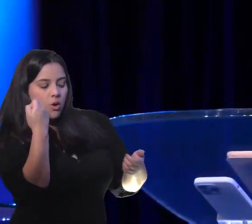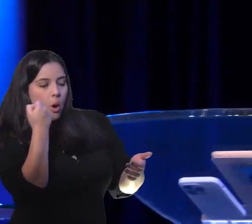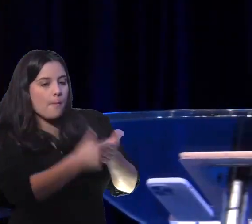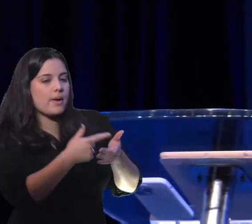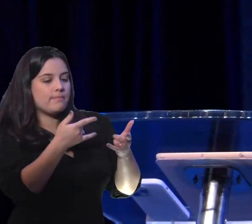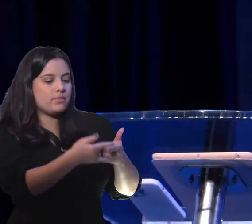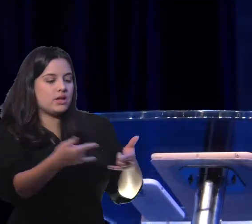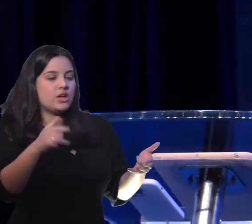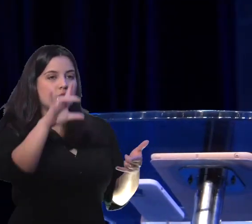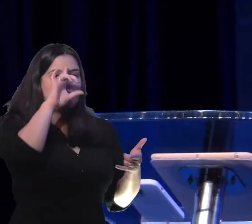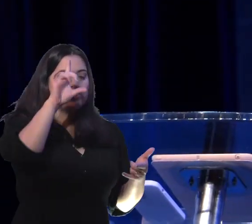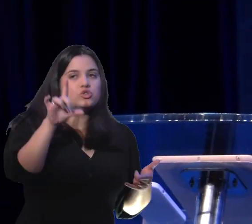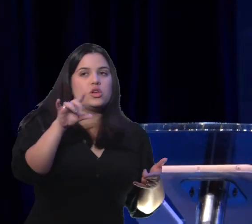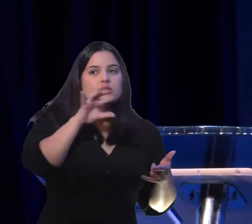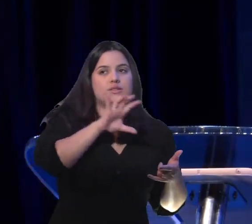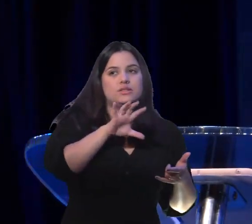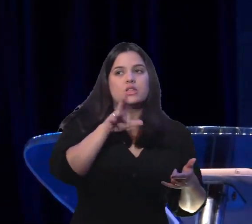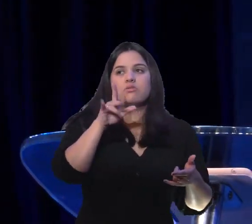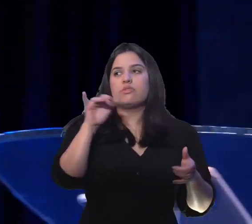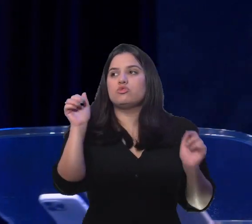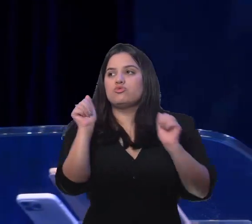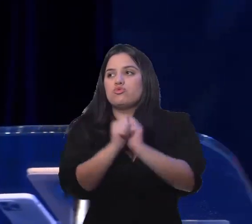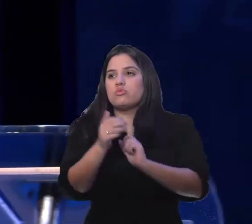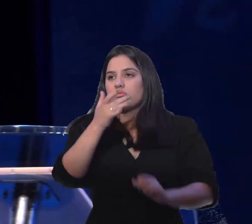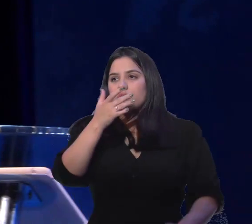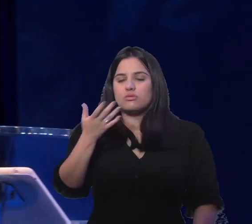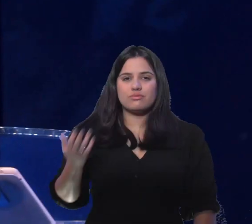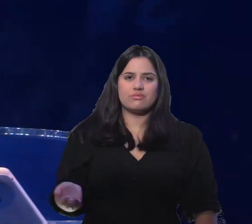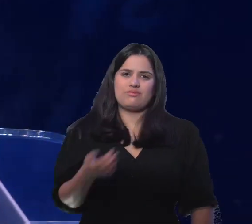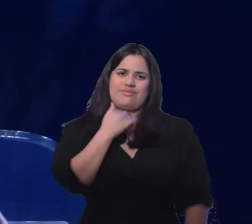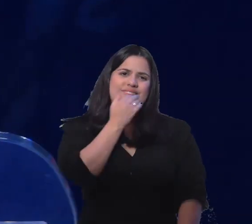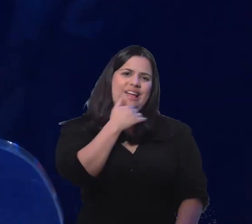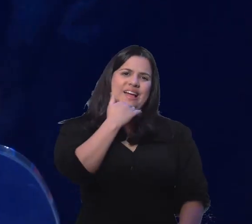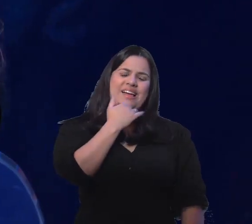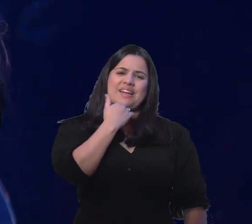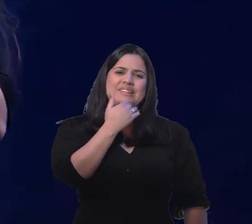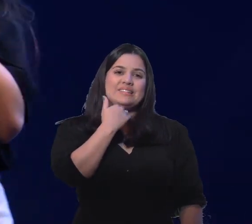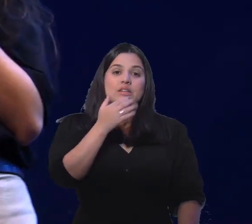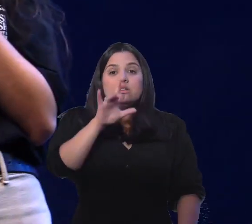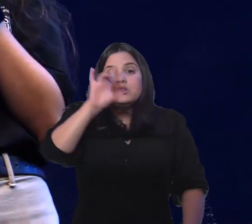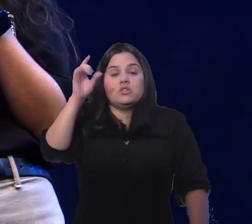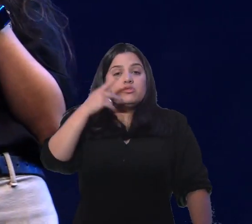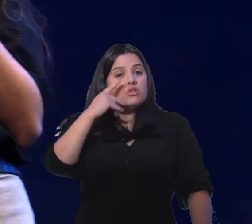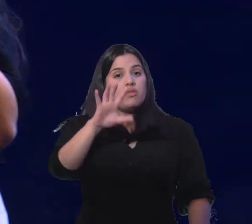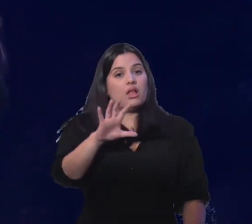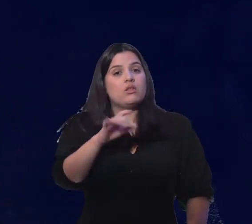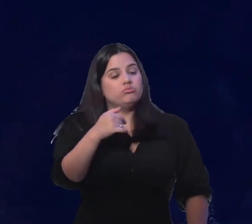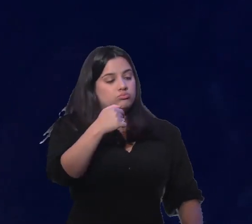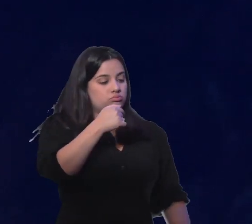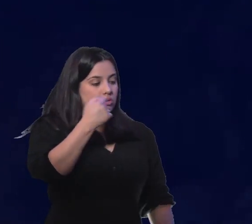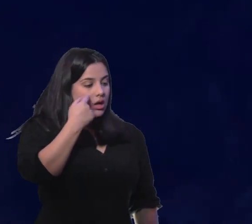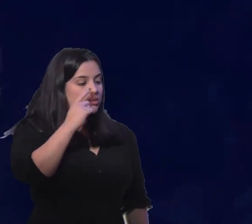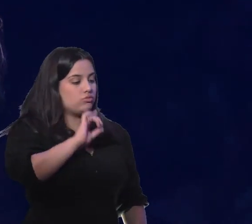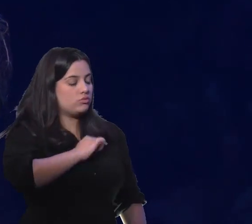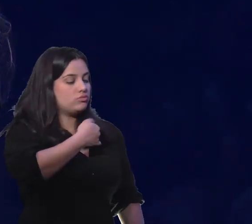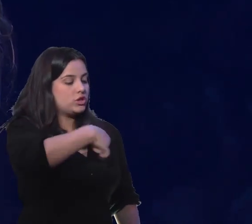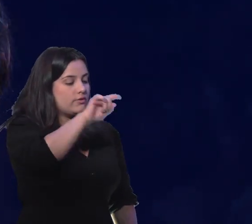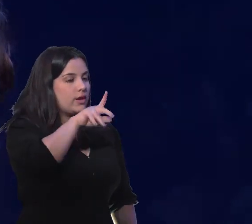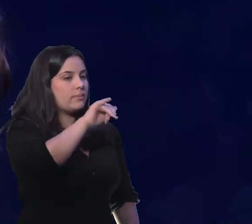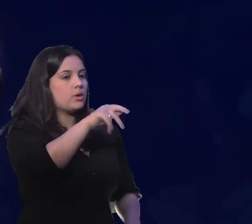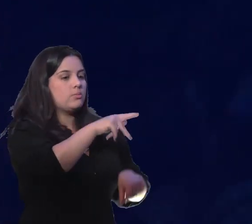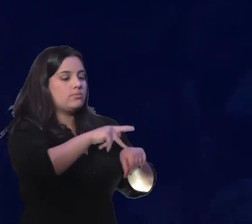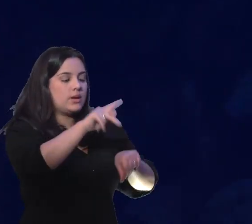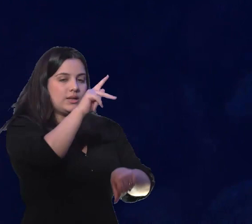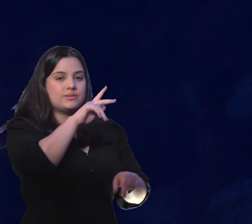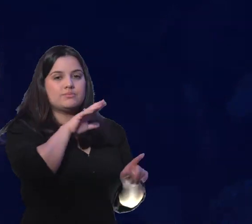tal dia, e aí você vai com tal pessoa para tal país. Tipo, Deus não fala isso. Ele só te fala: eu vou te mandar para países perseguidos. E aí você fica